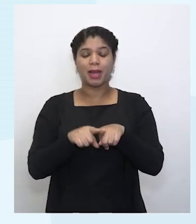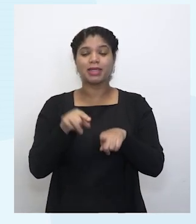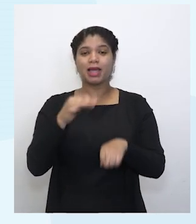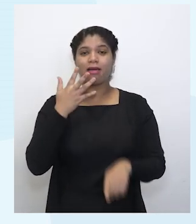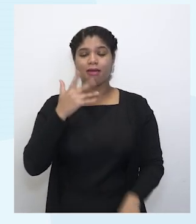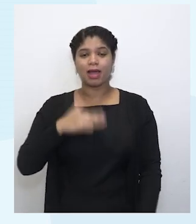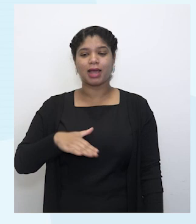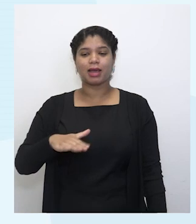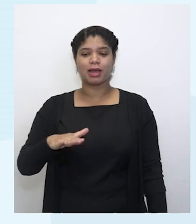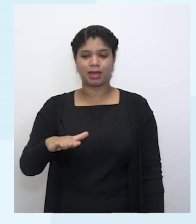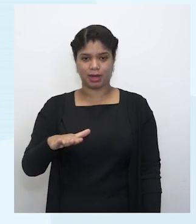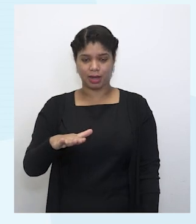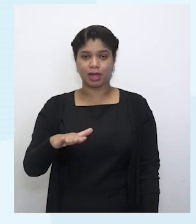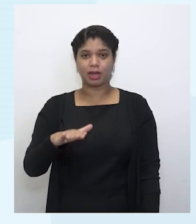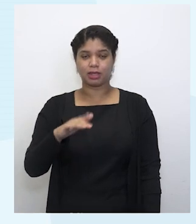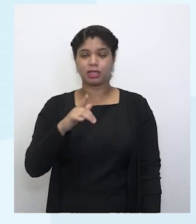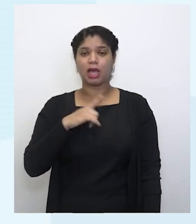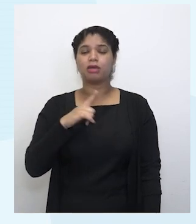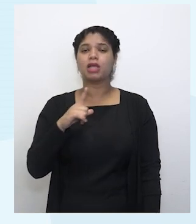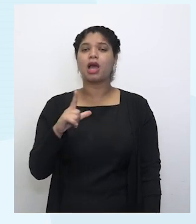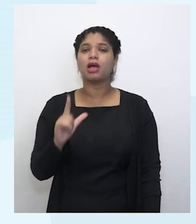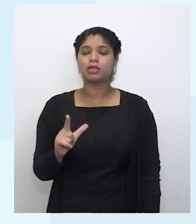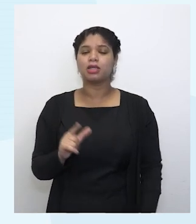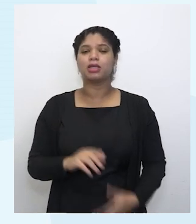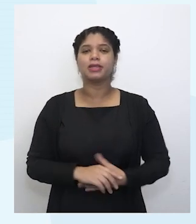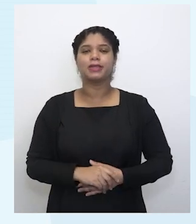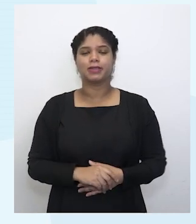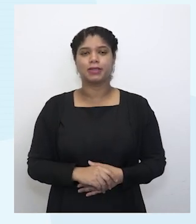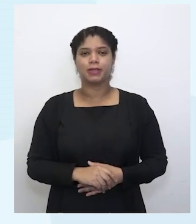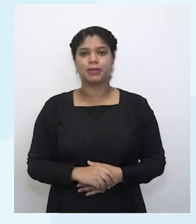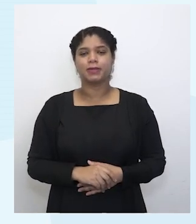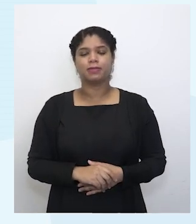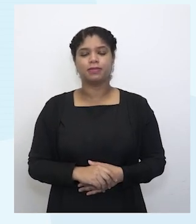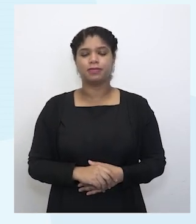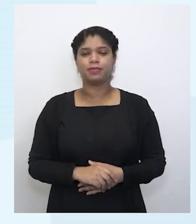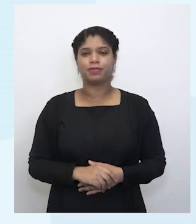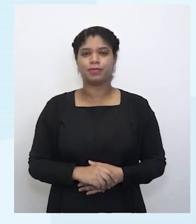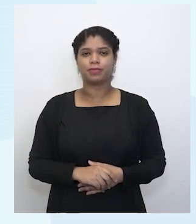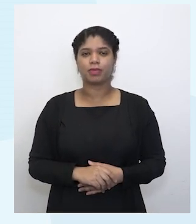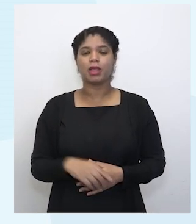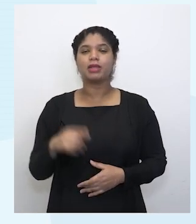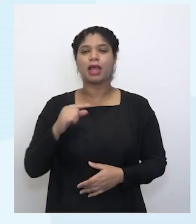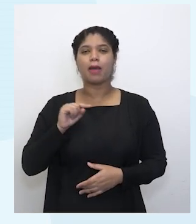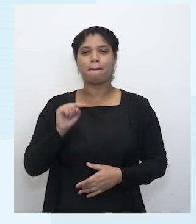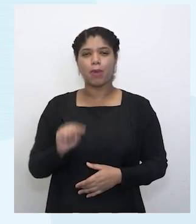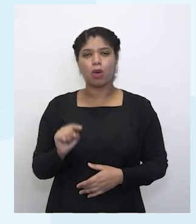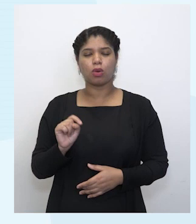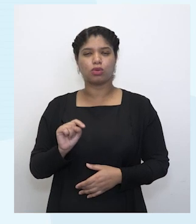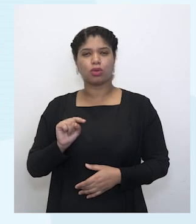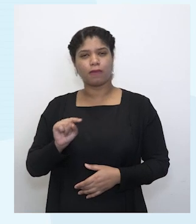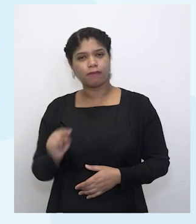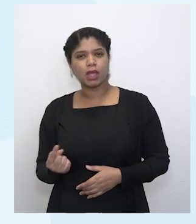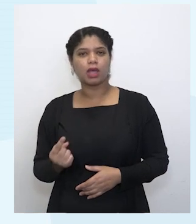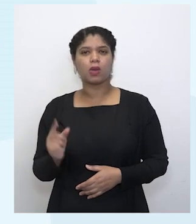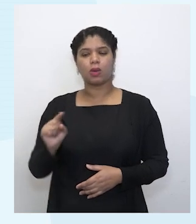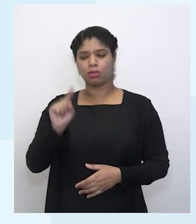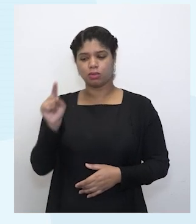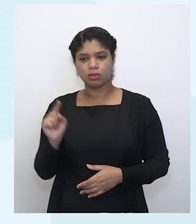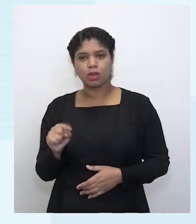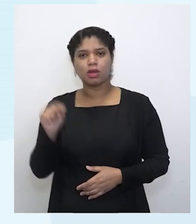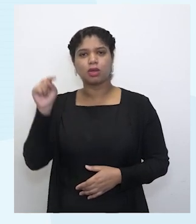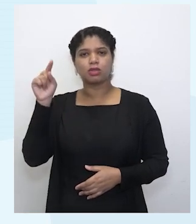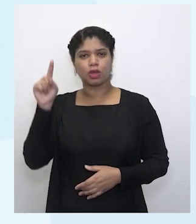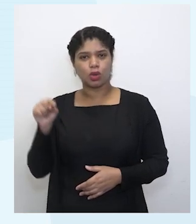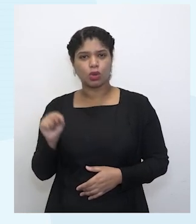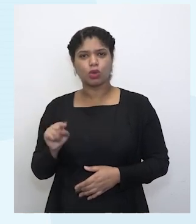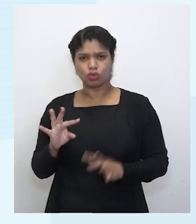criança fez uso do uso correto da pontuação, por exemplo, e